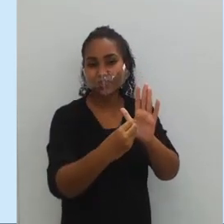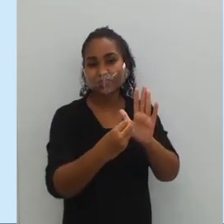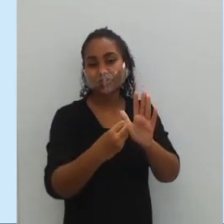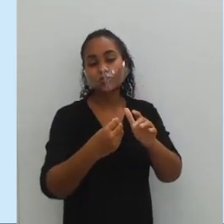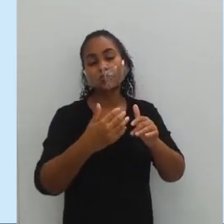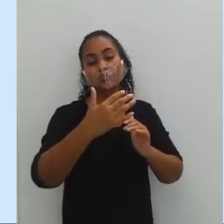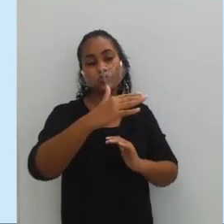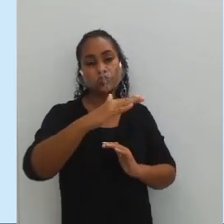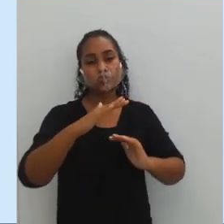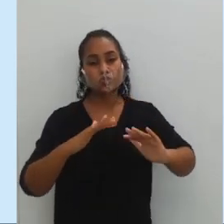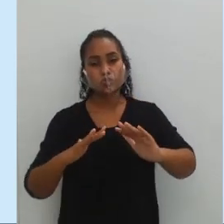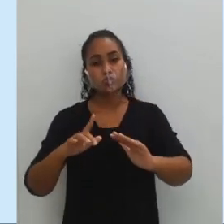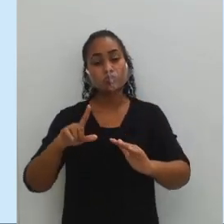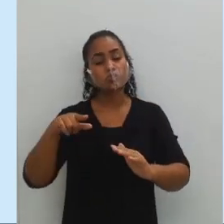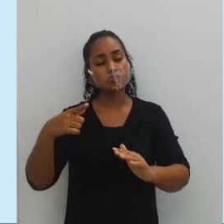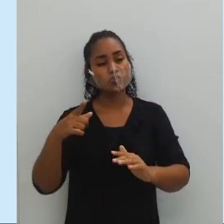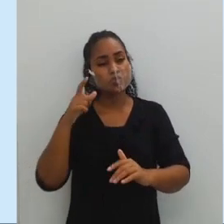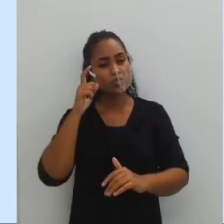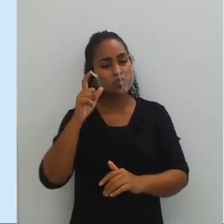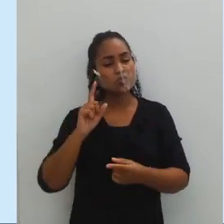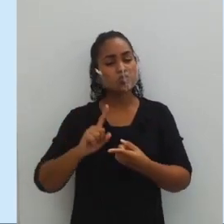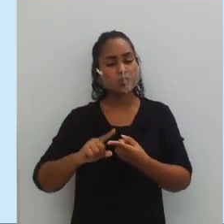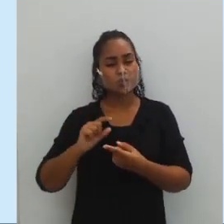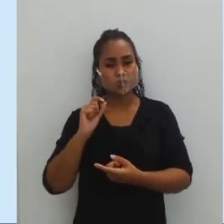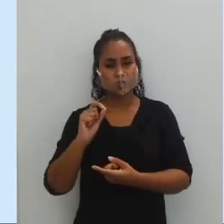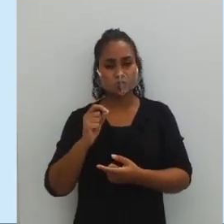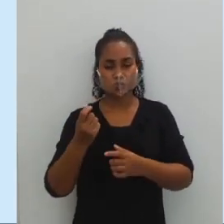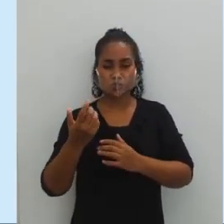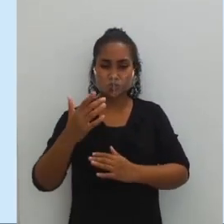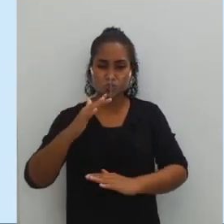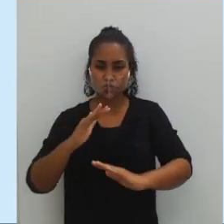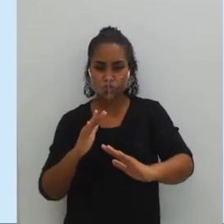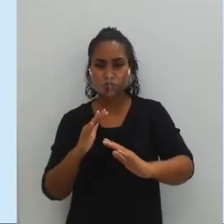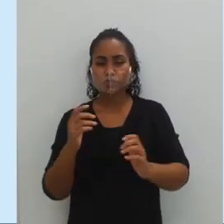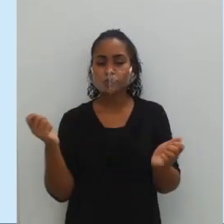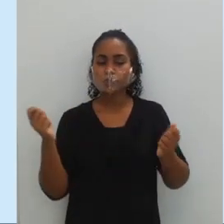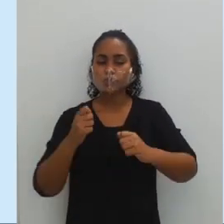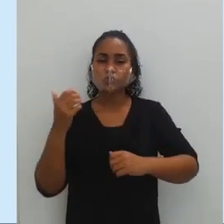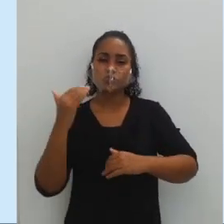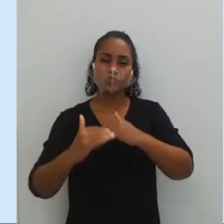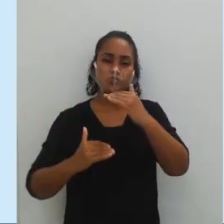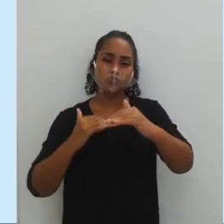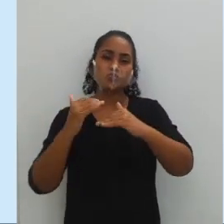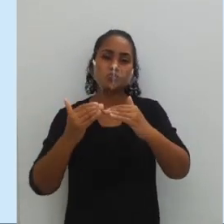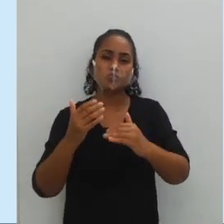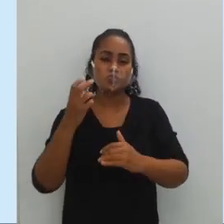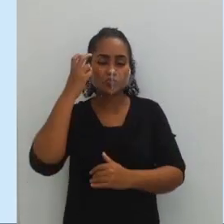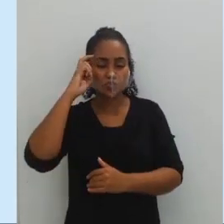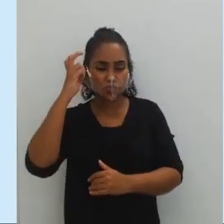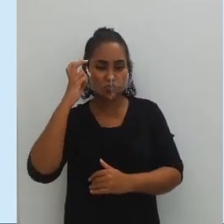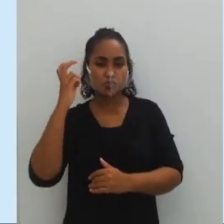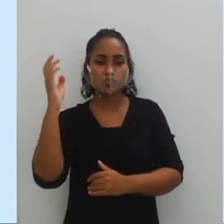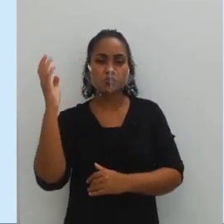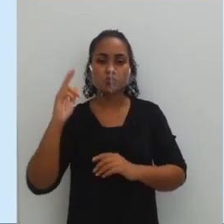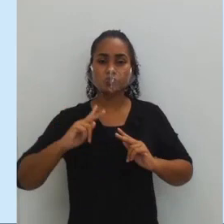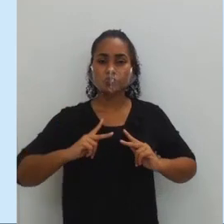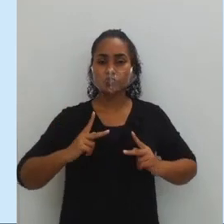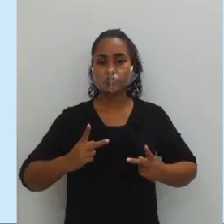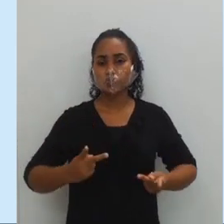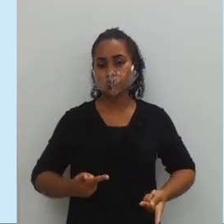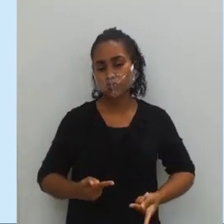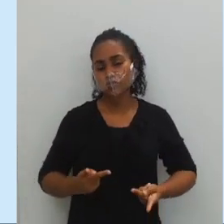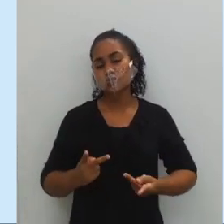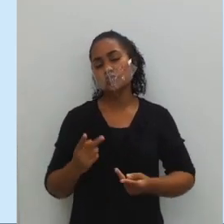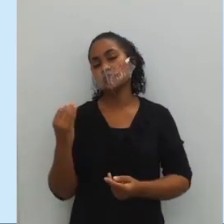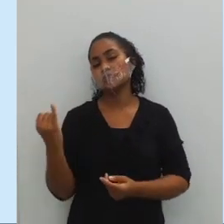né, de lutas. A outra coisa também é que a luta faz parte do desenvolvimento histórico-cultural da humanidade. Então,